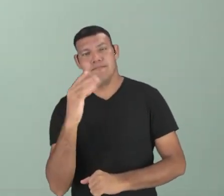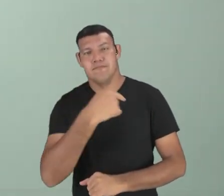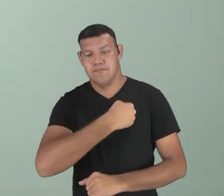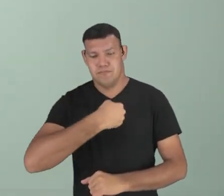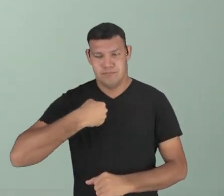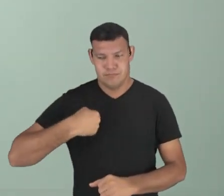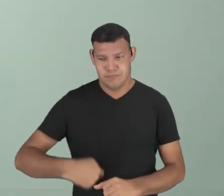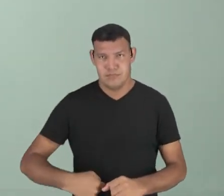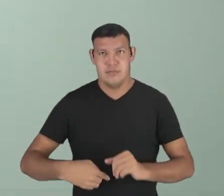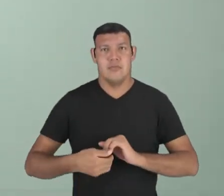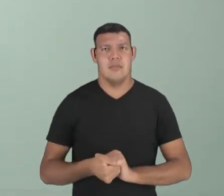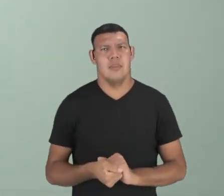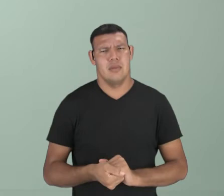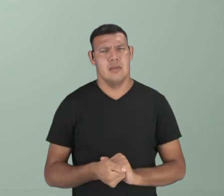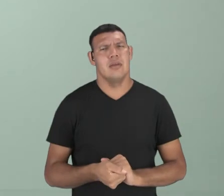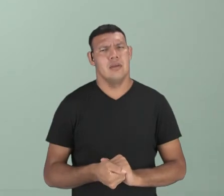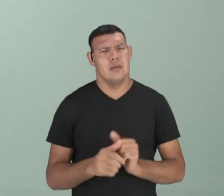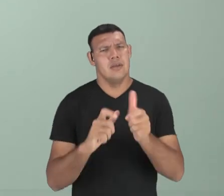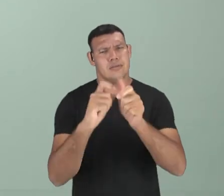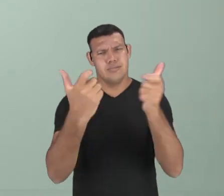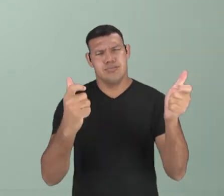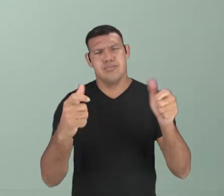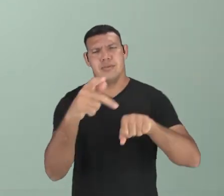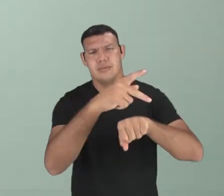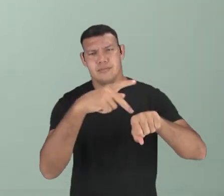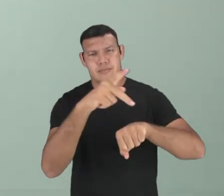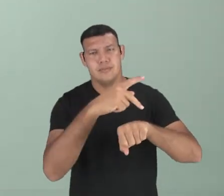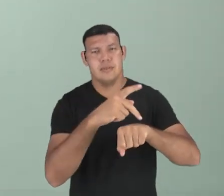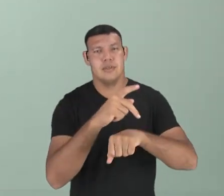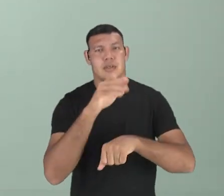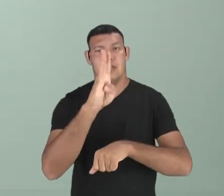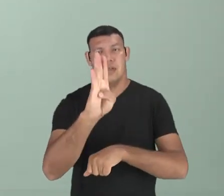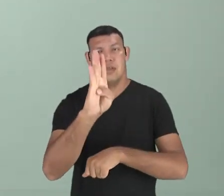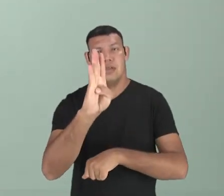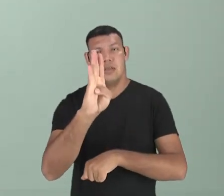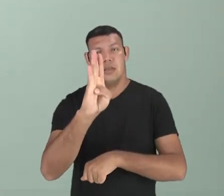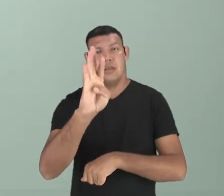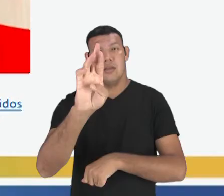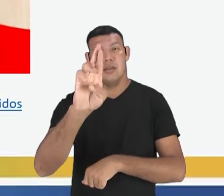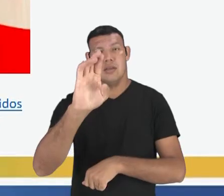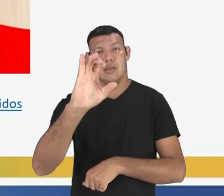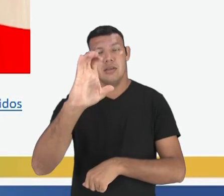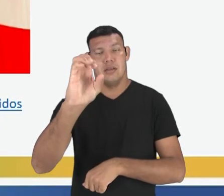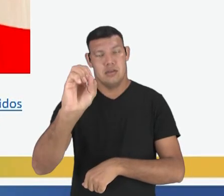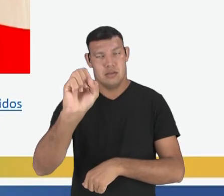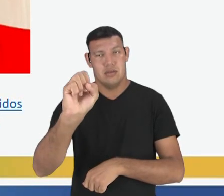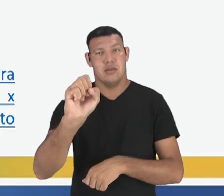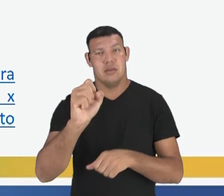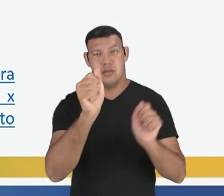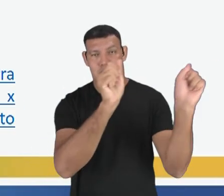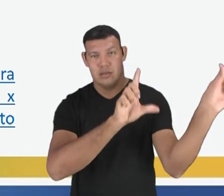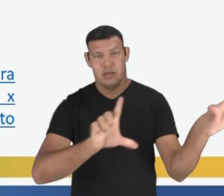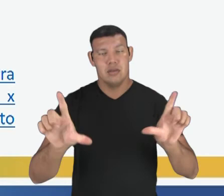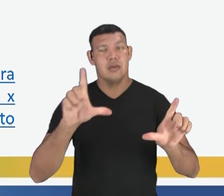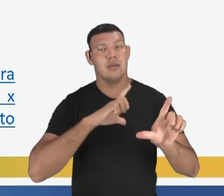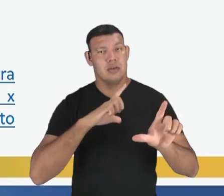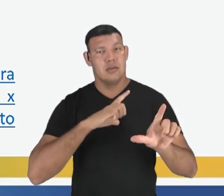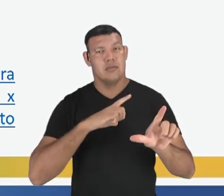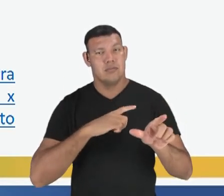chineses, de boa parte dos países que fazem parte do BRICS. A gente vai ver já uma tela mostrando esses detalhes para